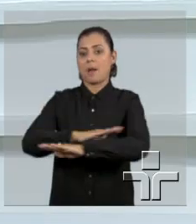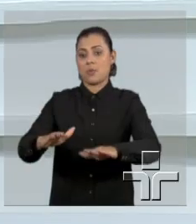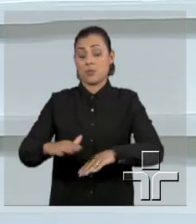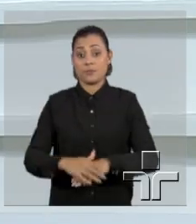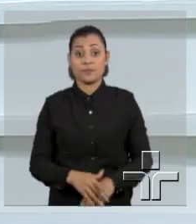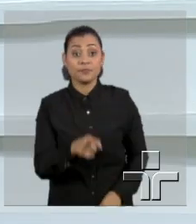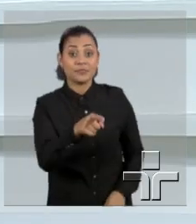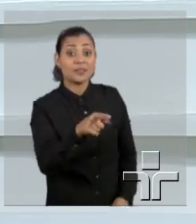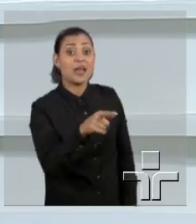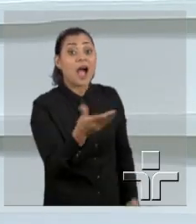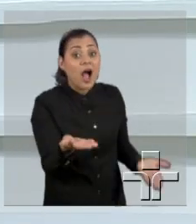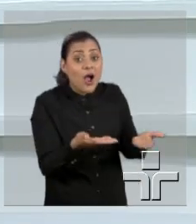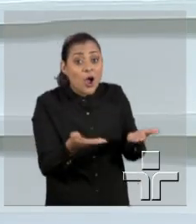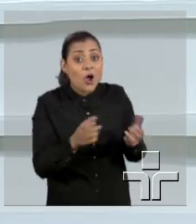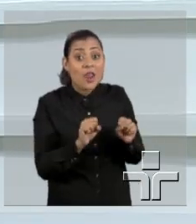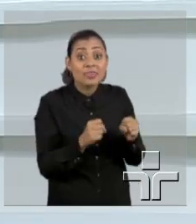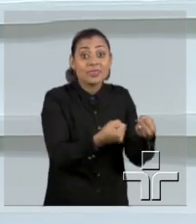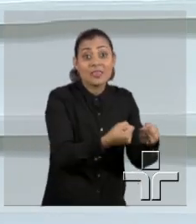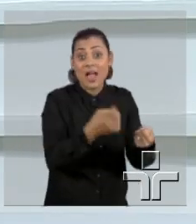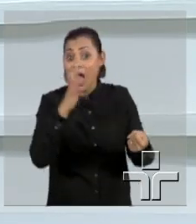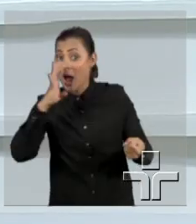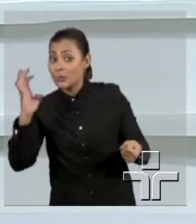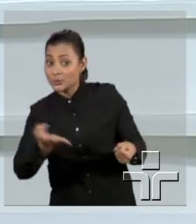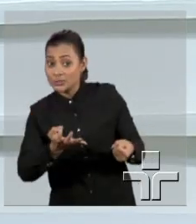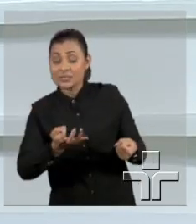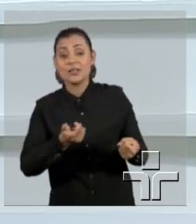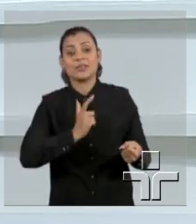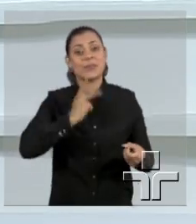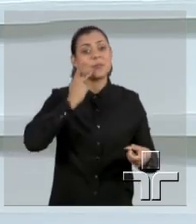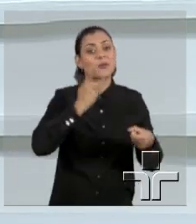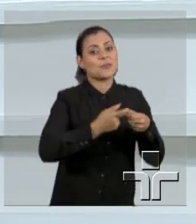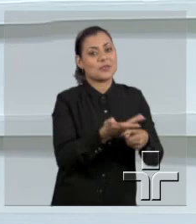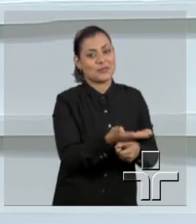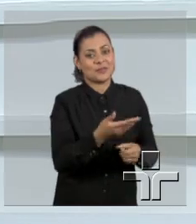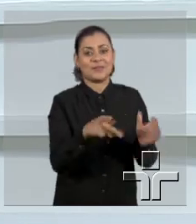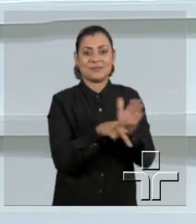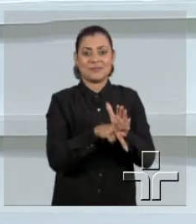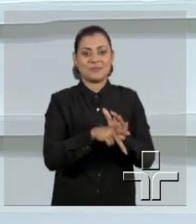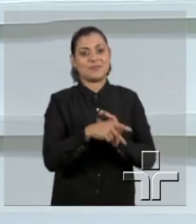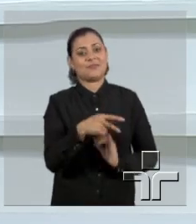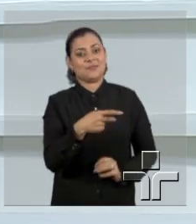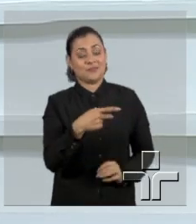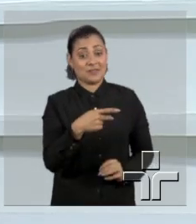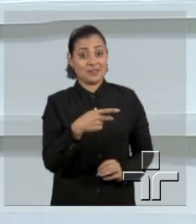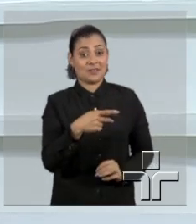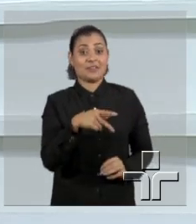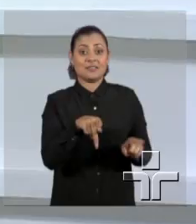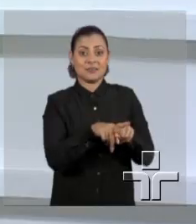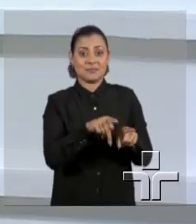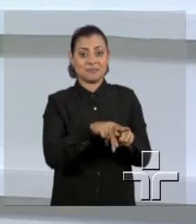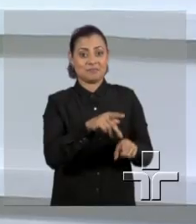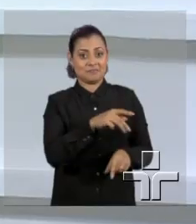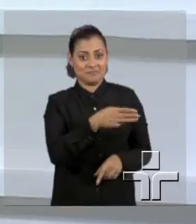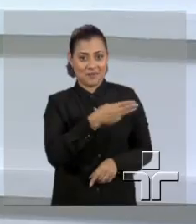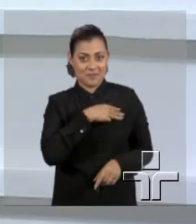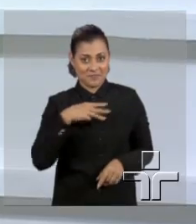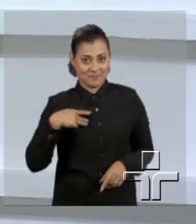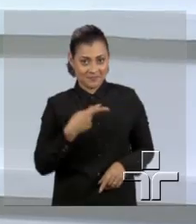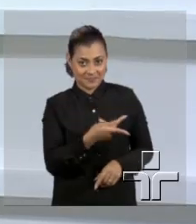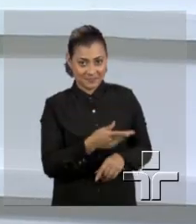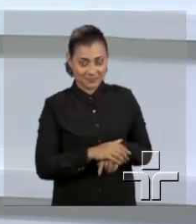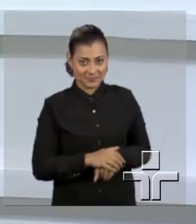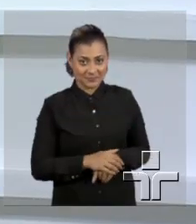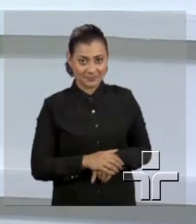agora, falando em defesa da acusação, a promotora, a procuradora da República, também é Danielon. Boa noite, ministro. Também